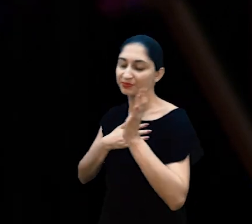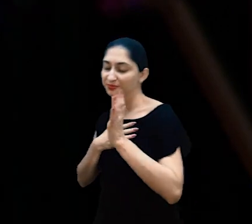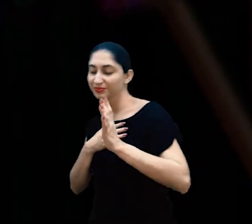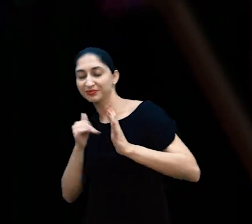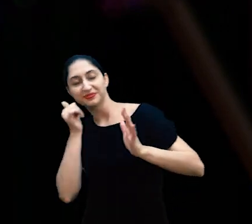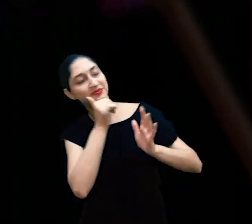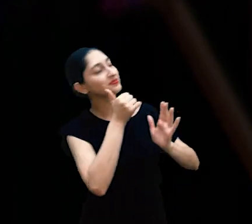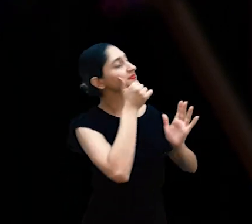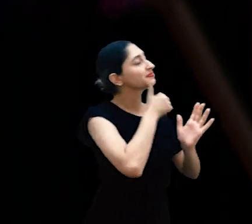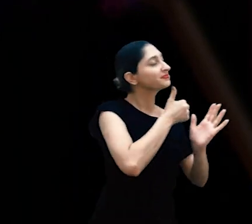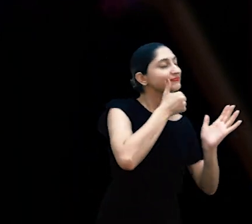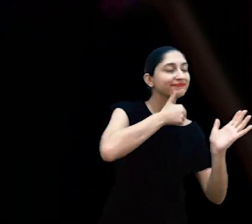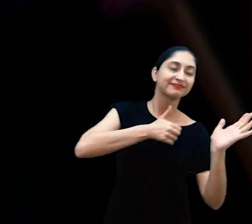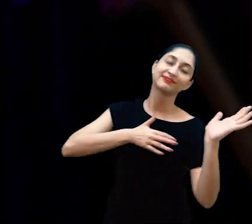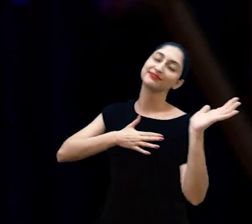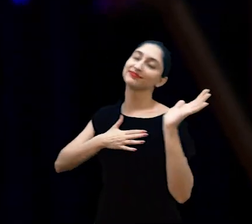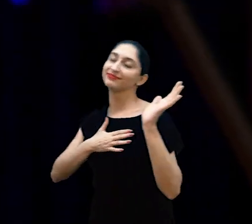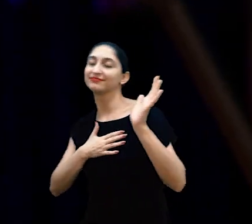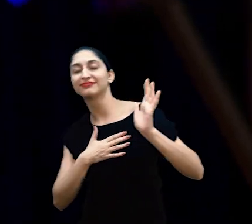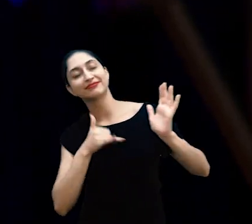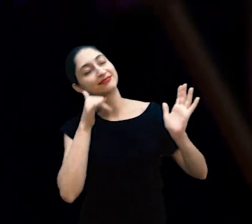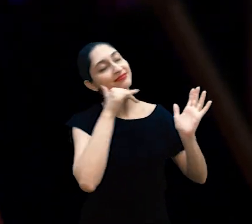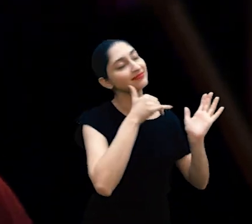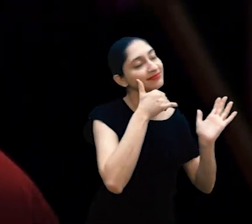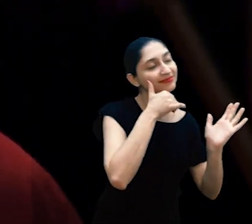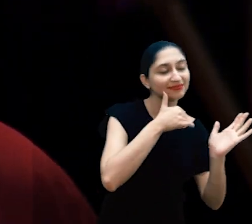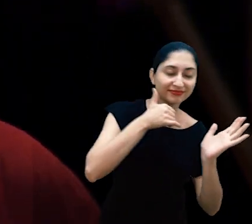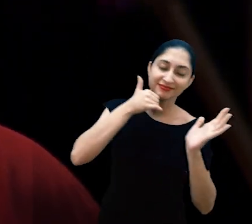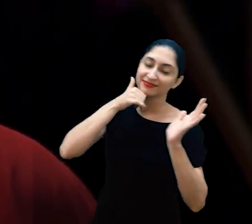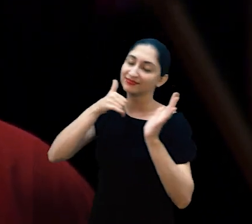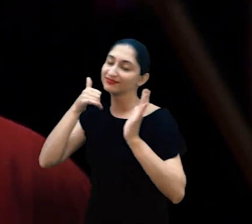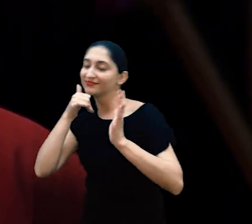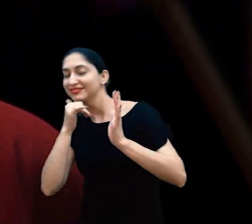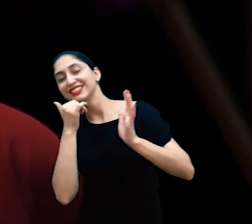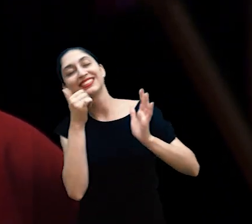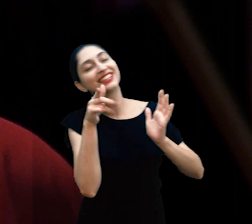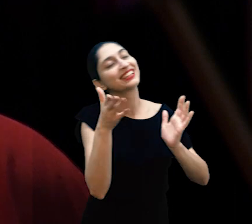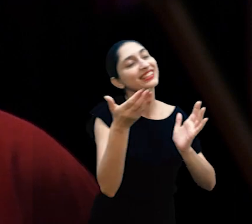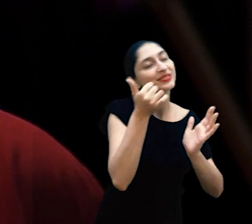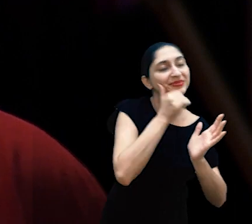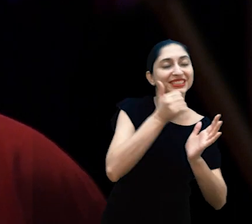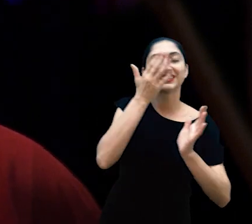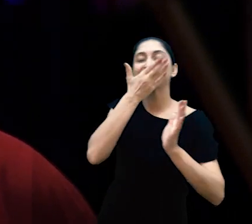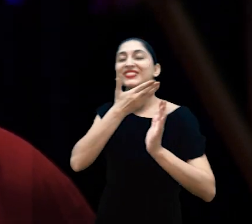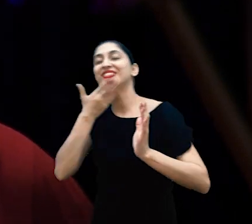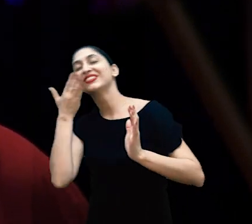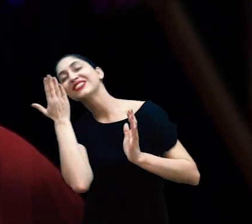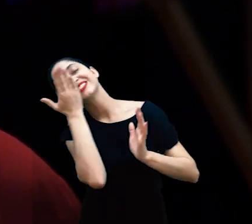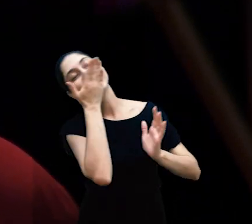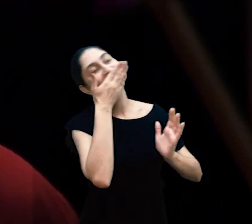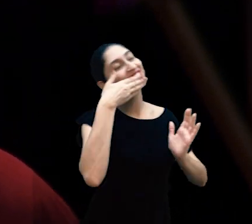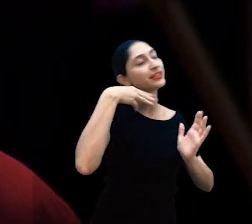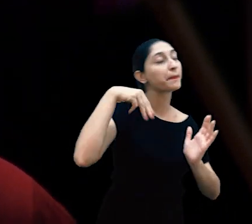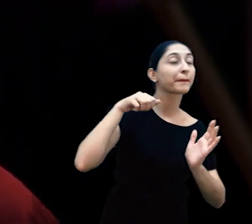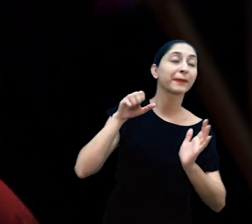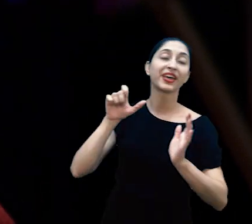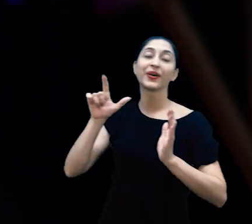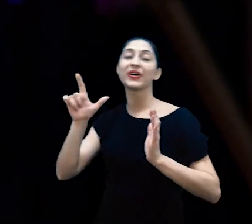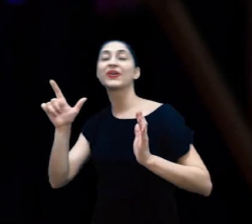minha menina, meu pedacinho de mel, mel, mel.